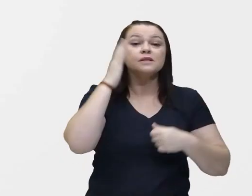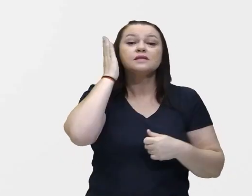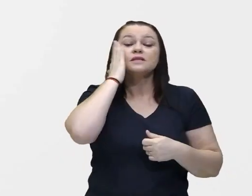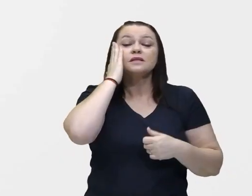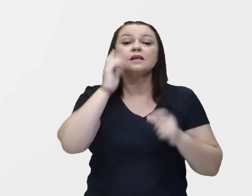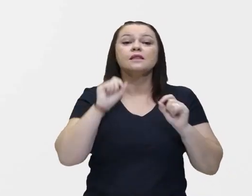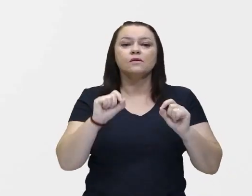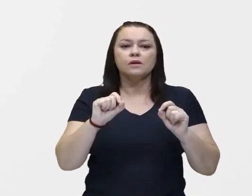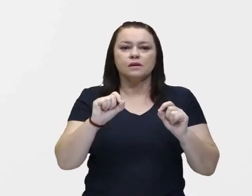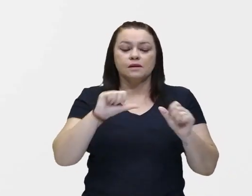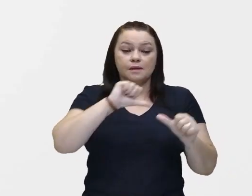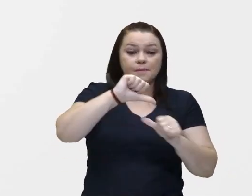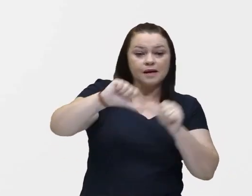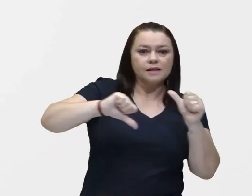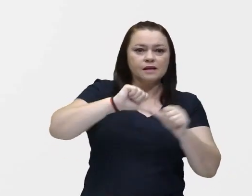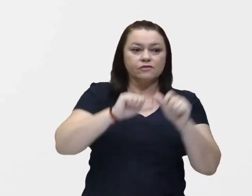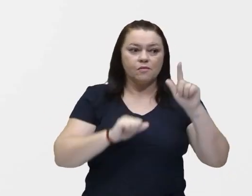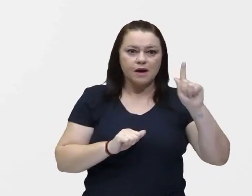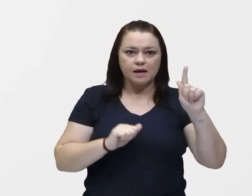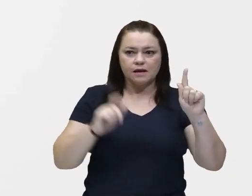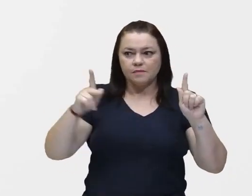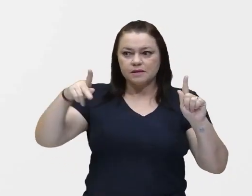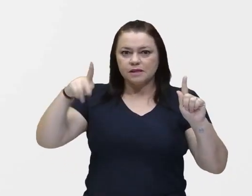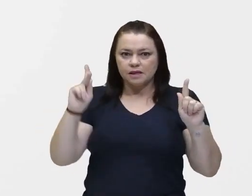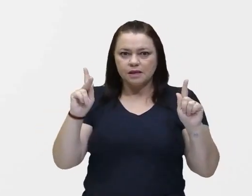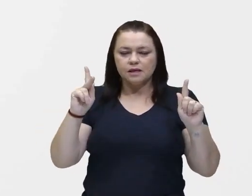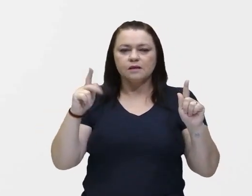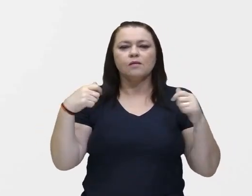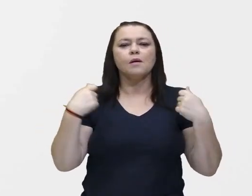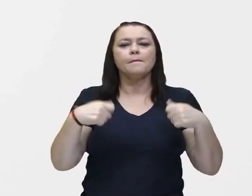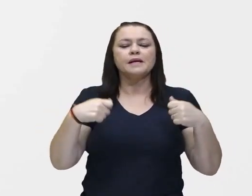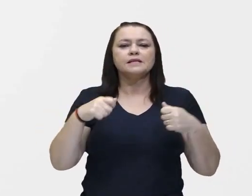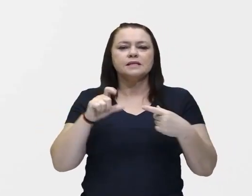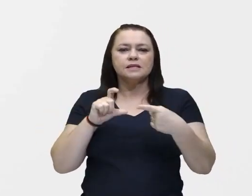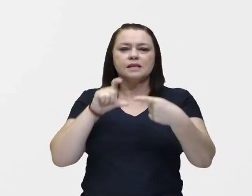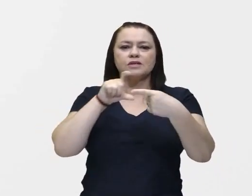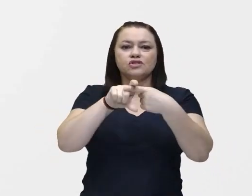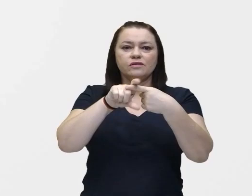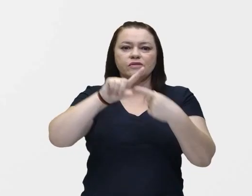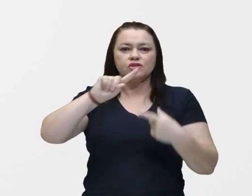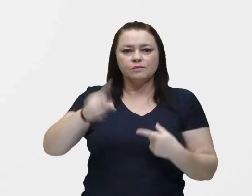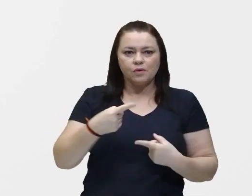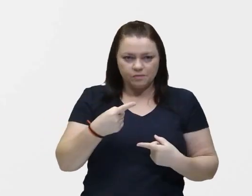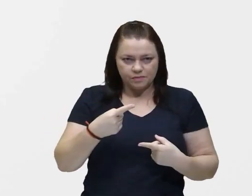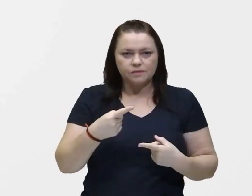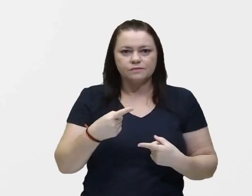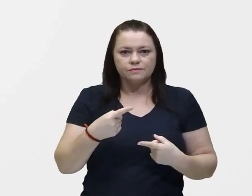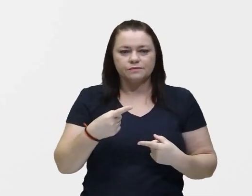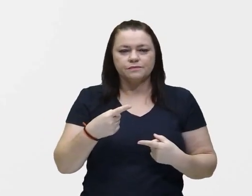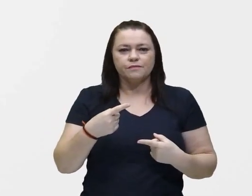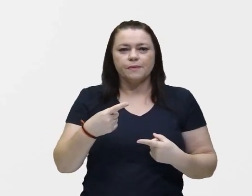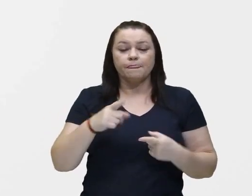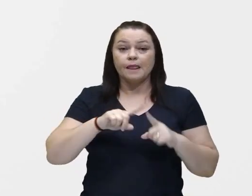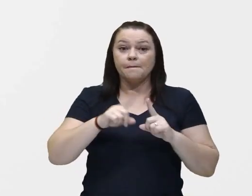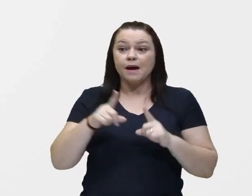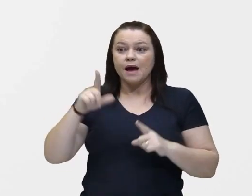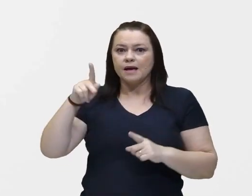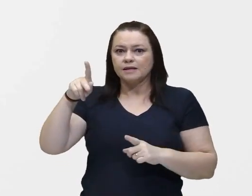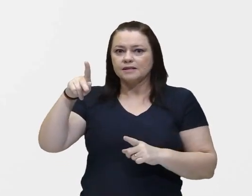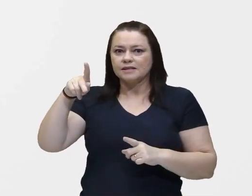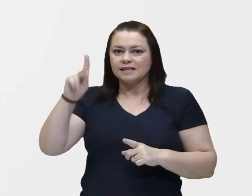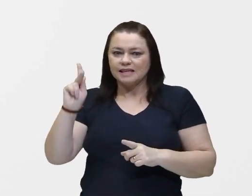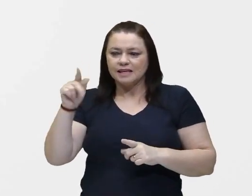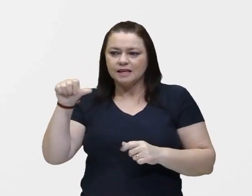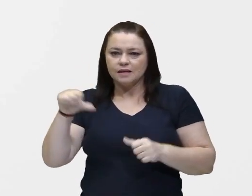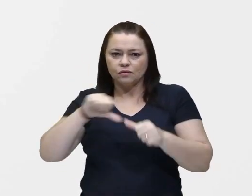Para transformar gramas em quilos, devemos dividir o valor por 1000. Já para transformar quilos em